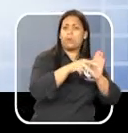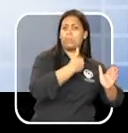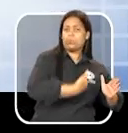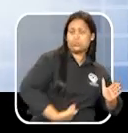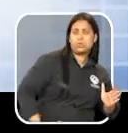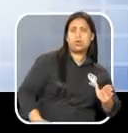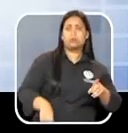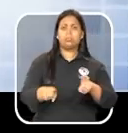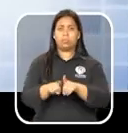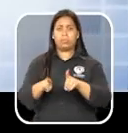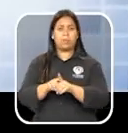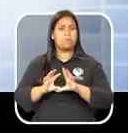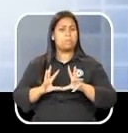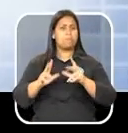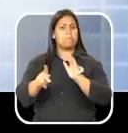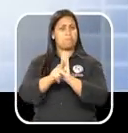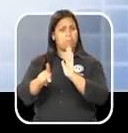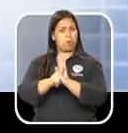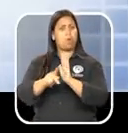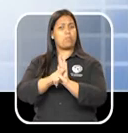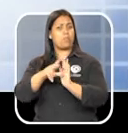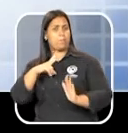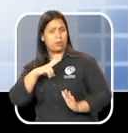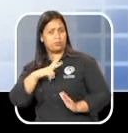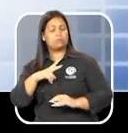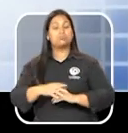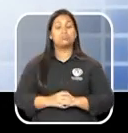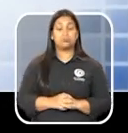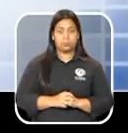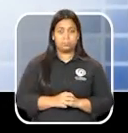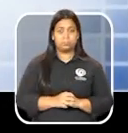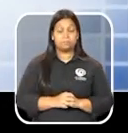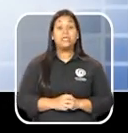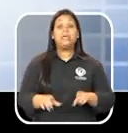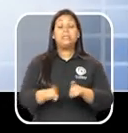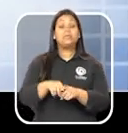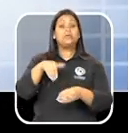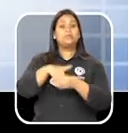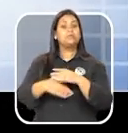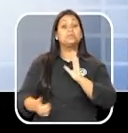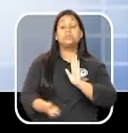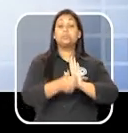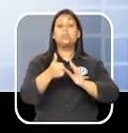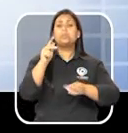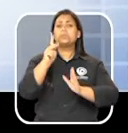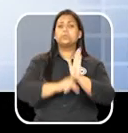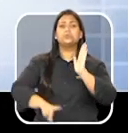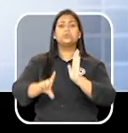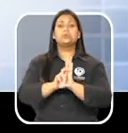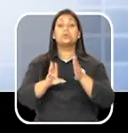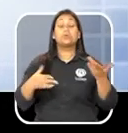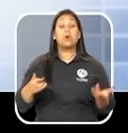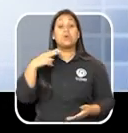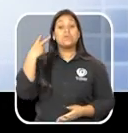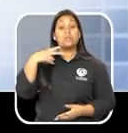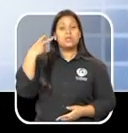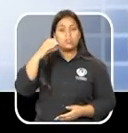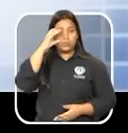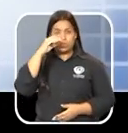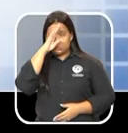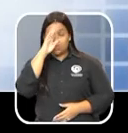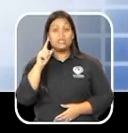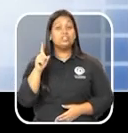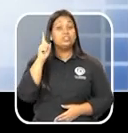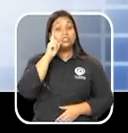institucionais e os bens públicos municipais de uso comum do povo, de uso especial e dominicais. Teve votação positiva